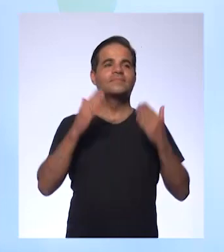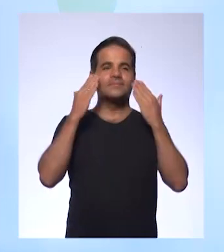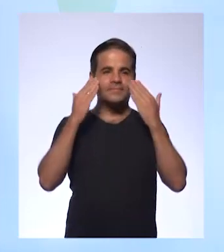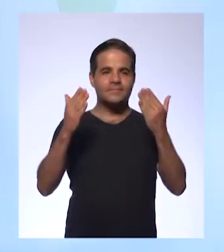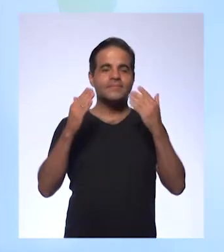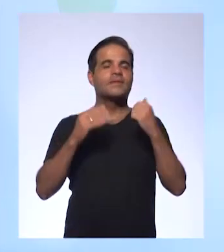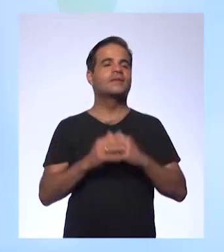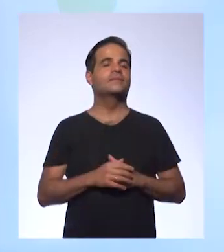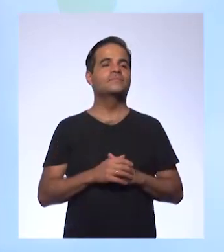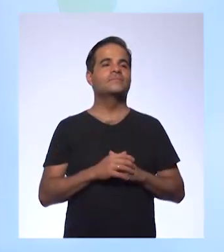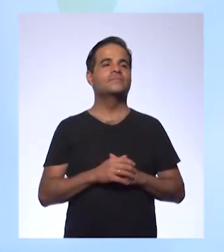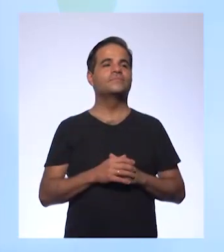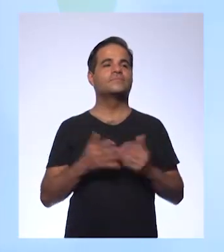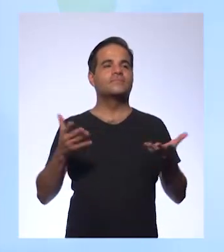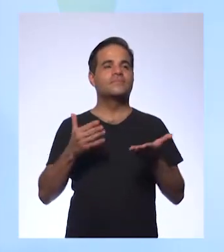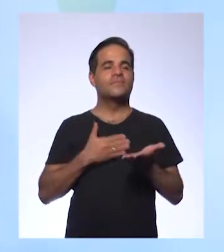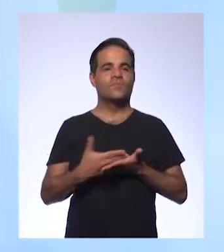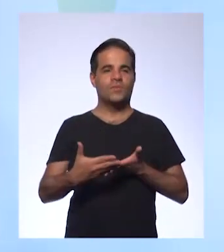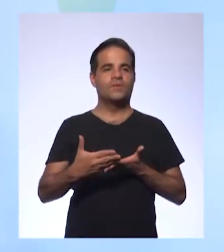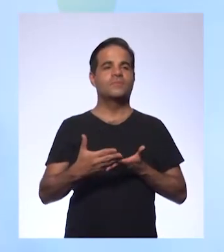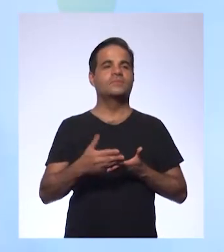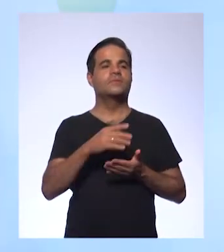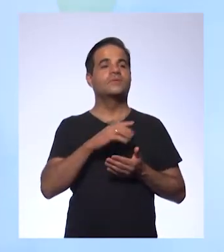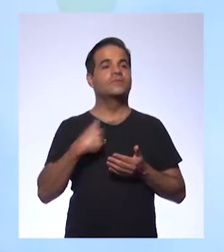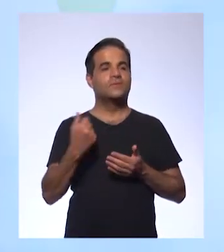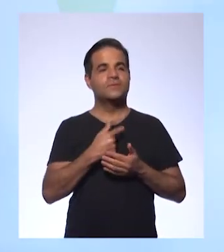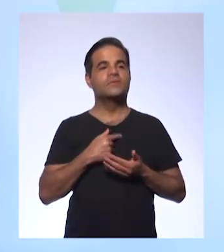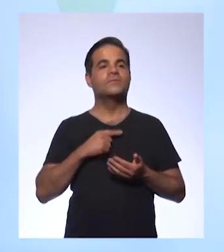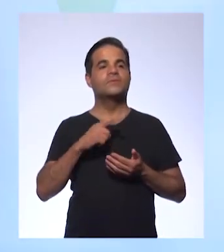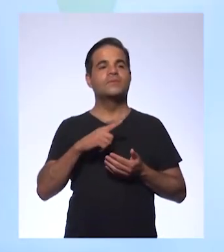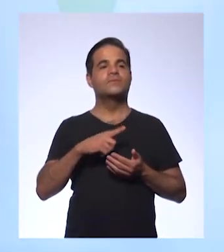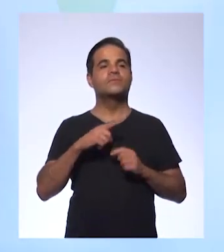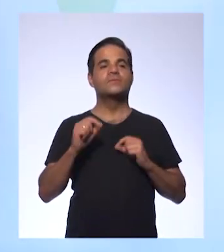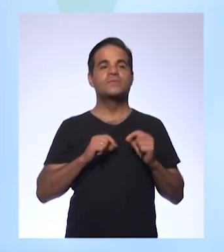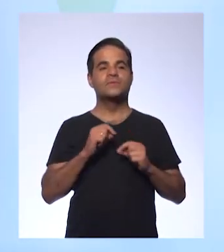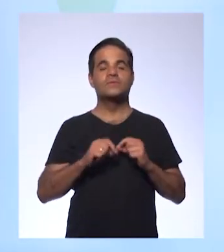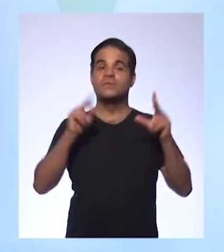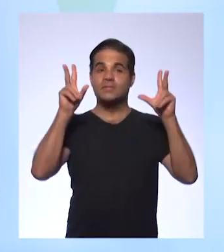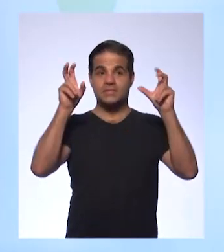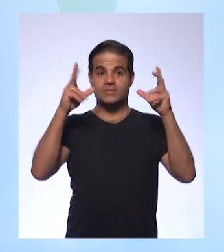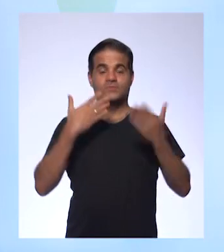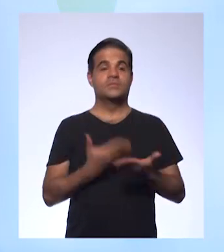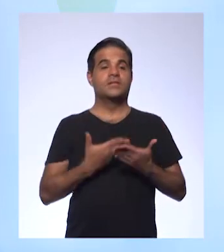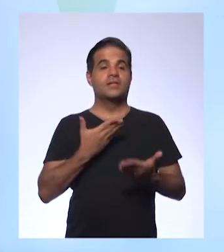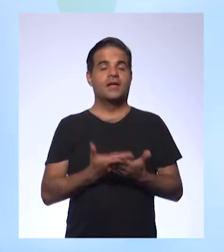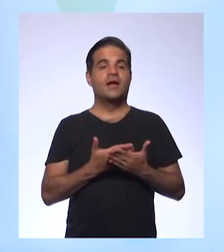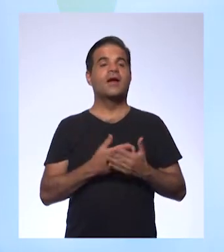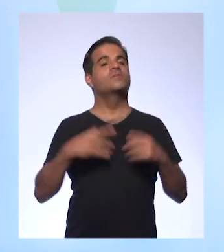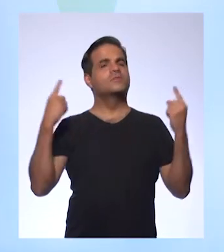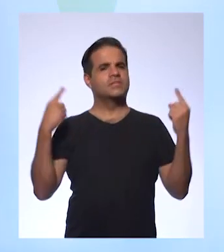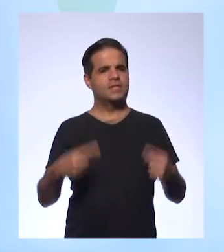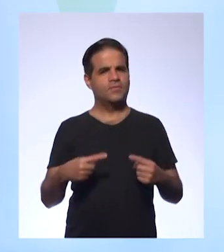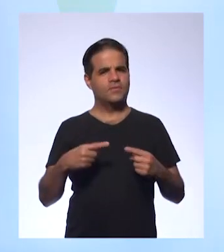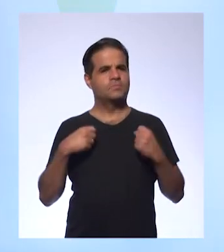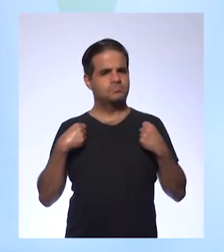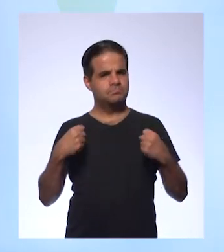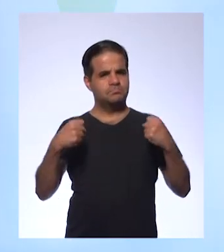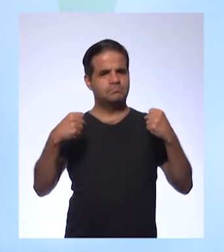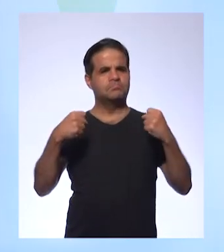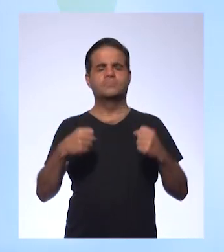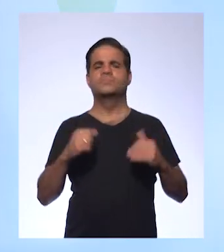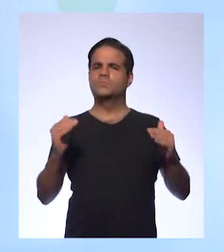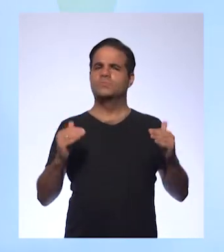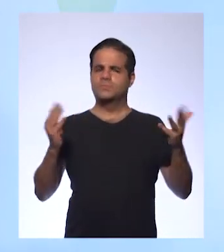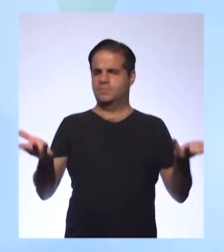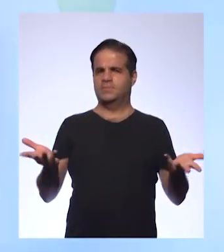Obrigada. Então, vamos lá. Então, hoje, meus amores, nós temos, então, como título da aula, Desafio dos Superpoderes. Aí